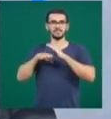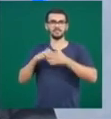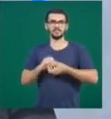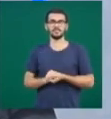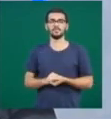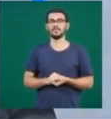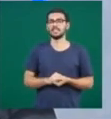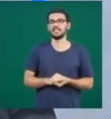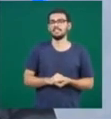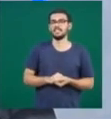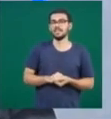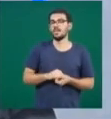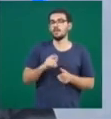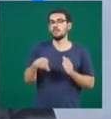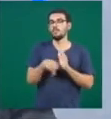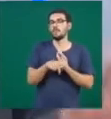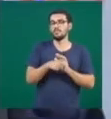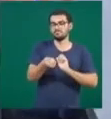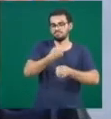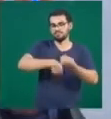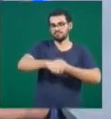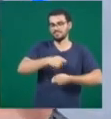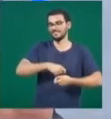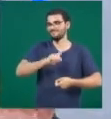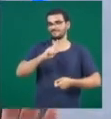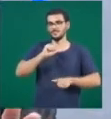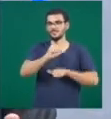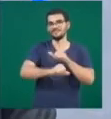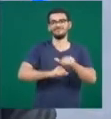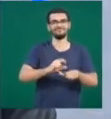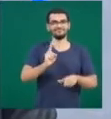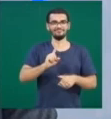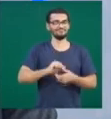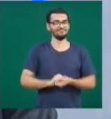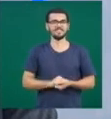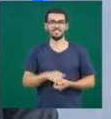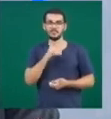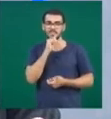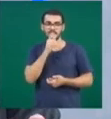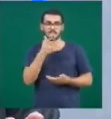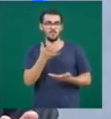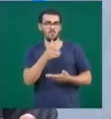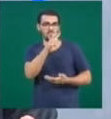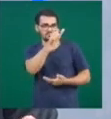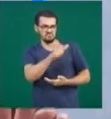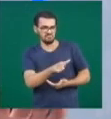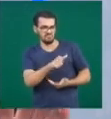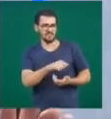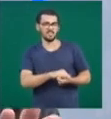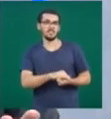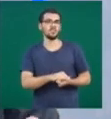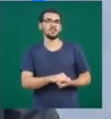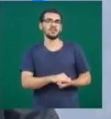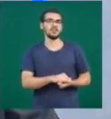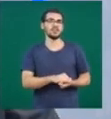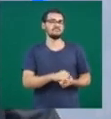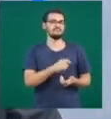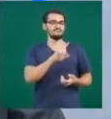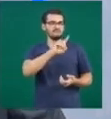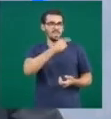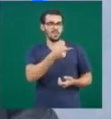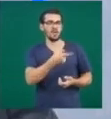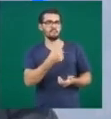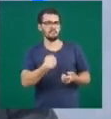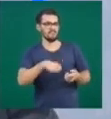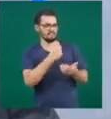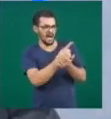natureza tributária e os tributos não alteraram. Então, se o empregado hoje custava R$1.000 para a empresa, com a nova lei vai continuar custando os